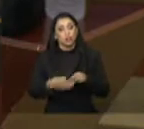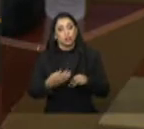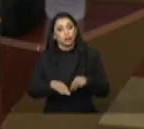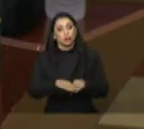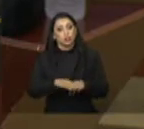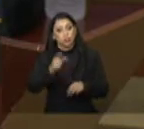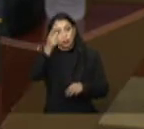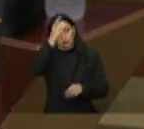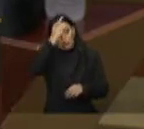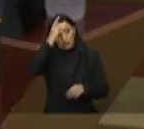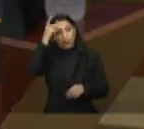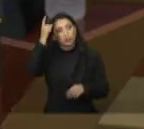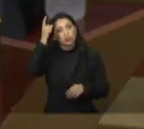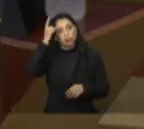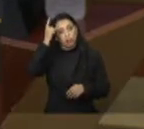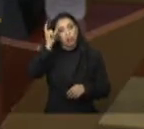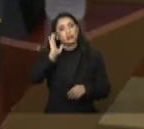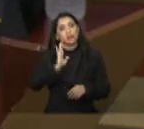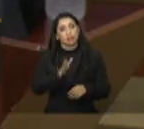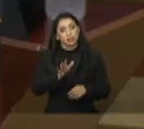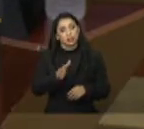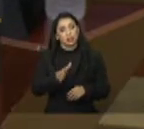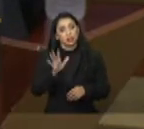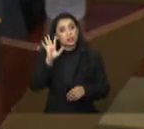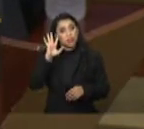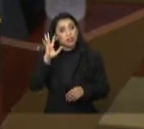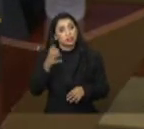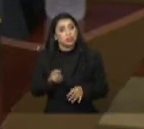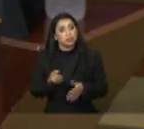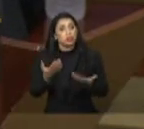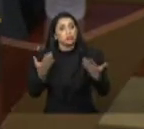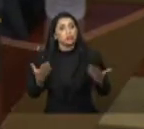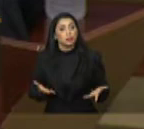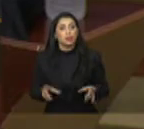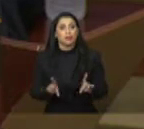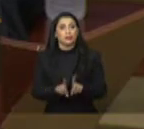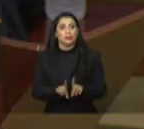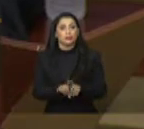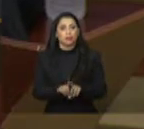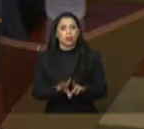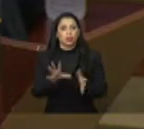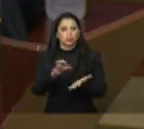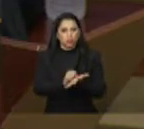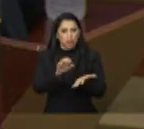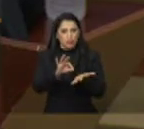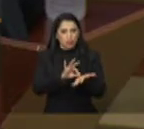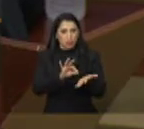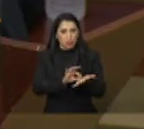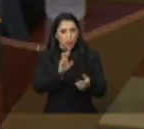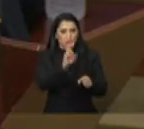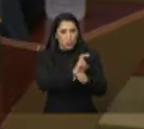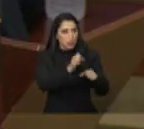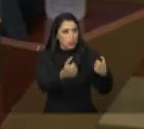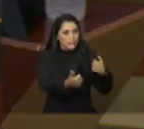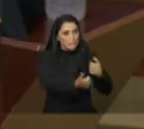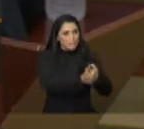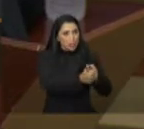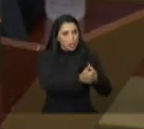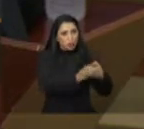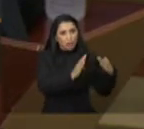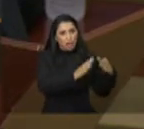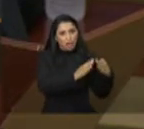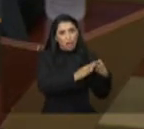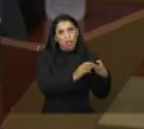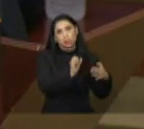Ricardo Lewandowski Ou seja a imposição de matrícula em creche próxima local de Labor